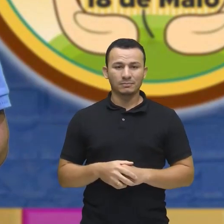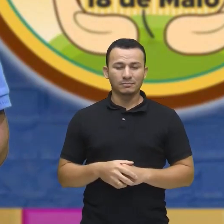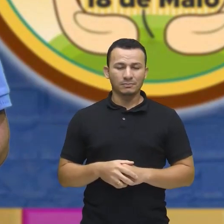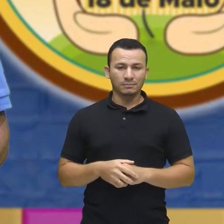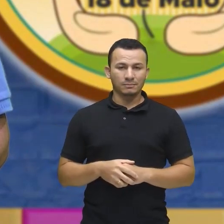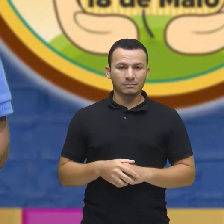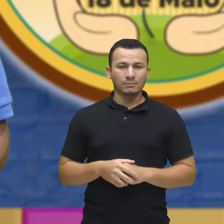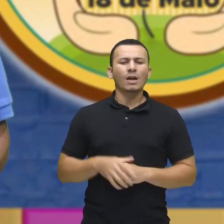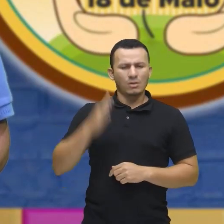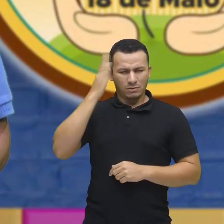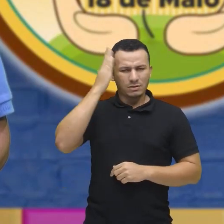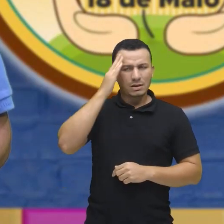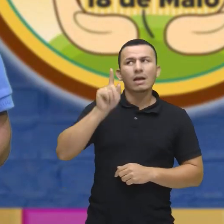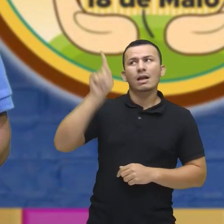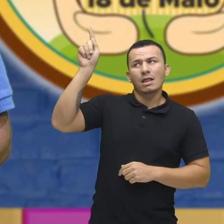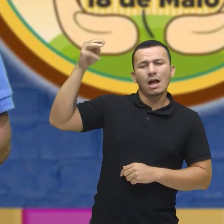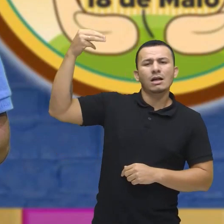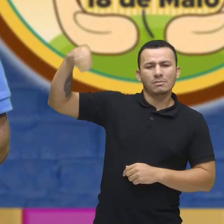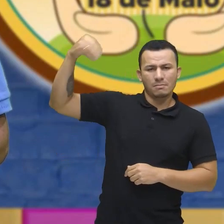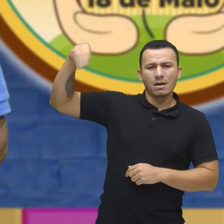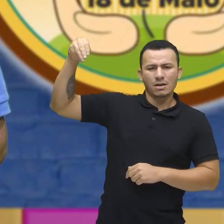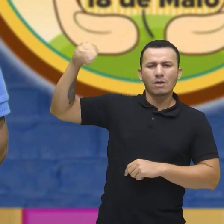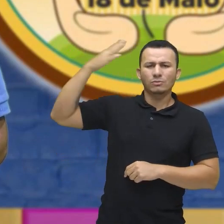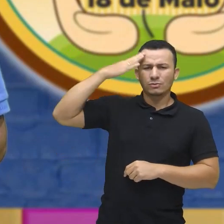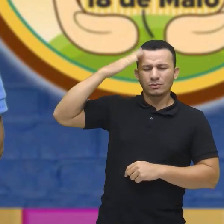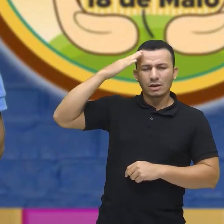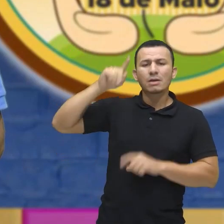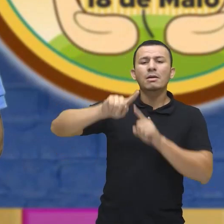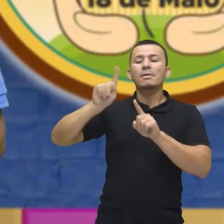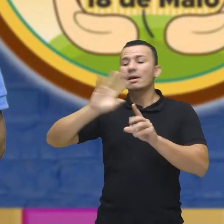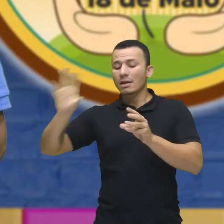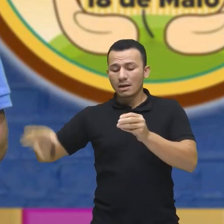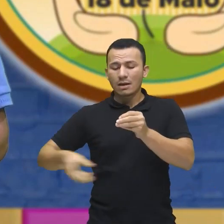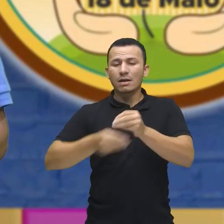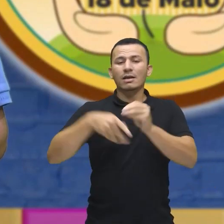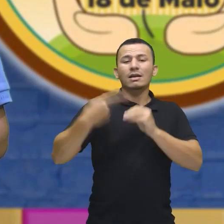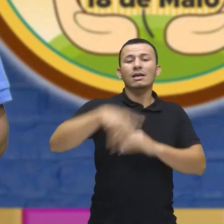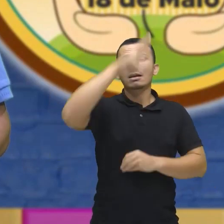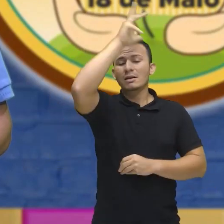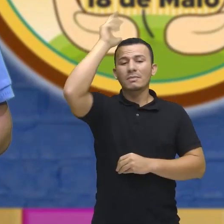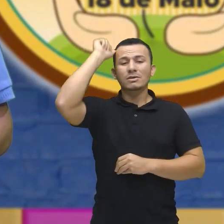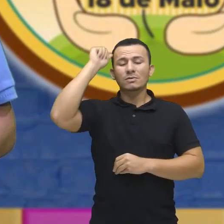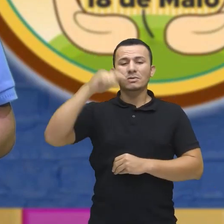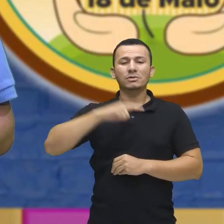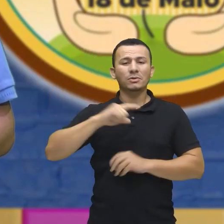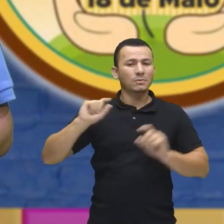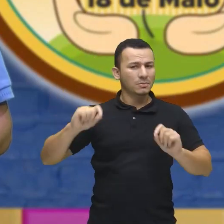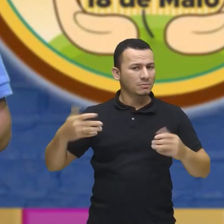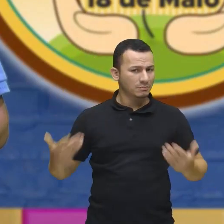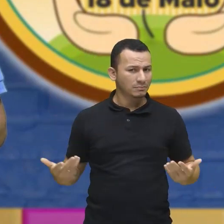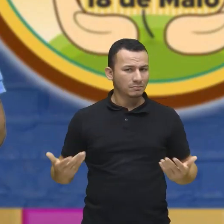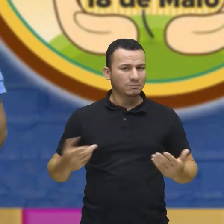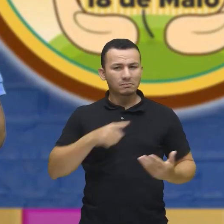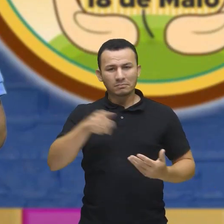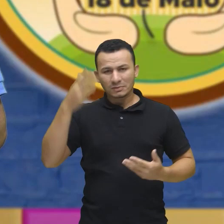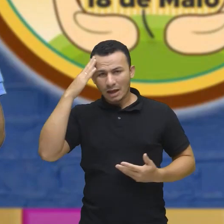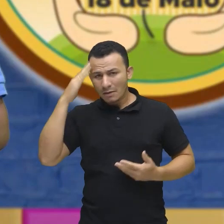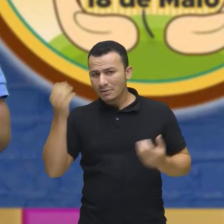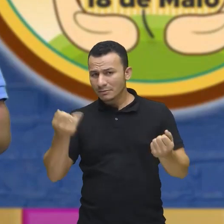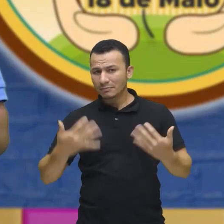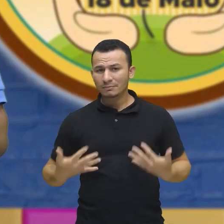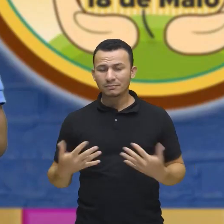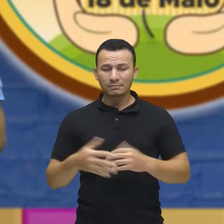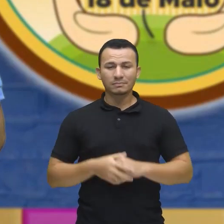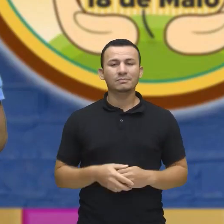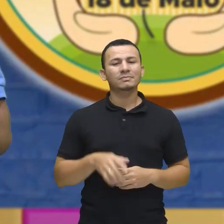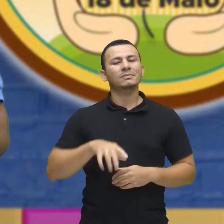Maranhão. Continua tendo. Mas o que foi agregado da nossa cultura no boi-bumbá de Parintins? Alguém poderia falar?